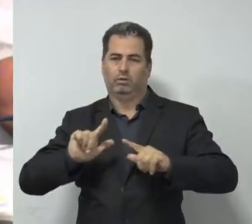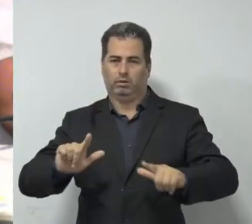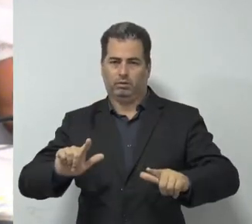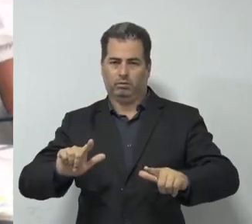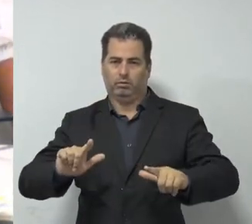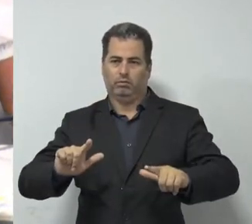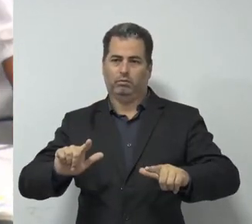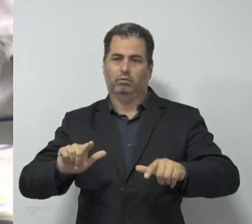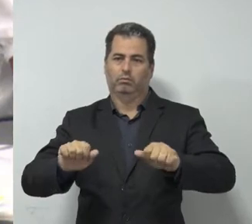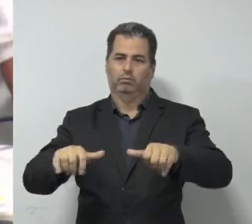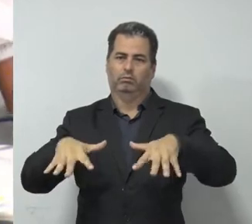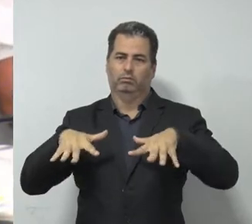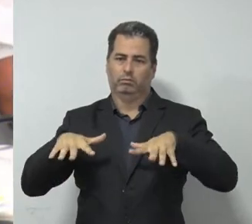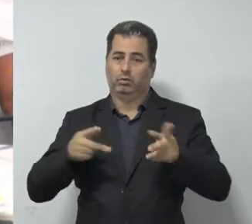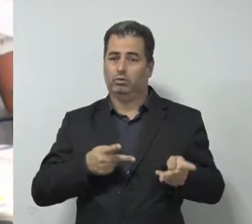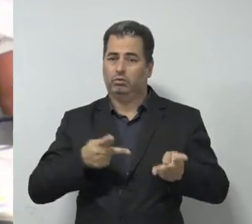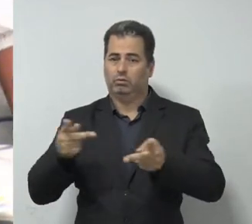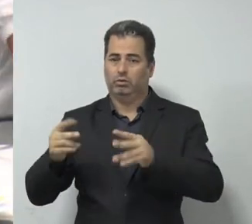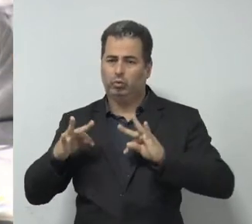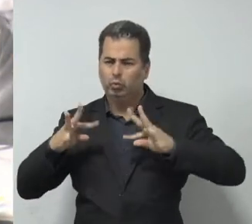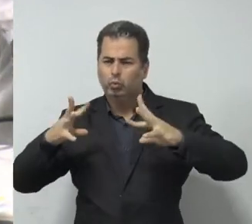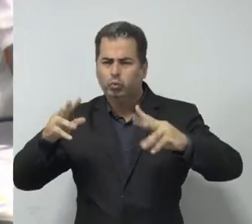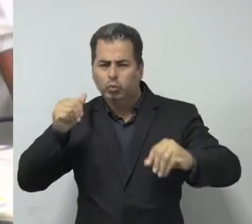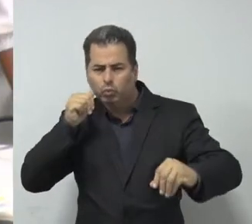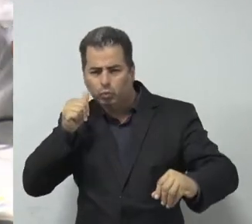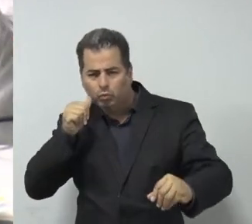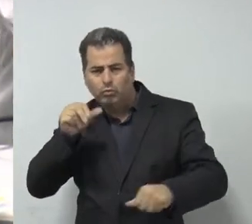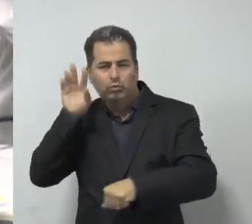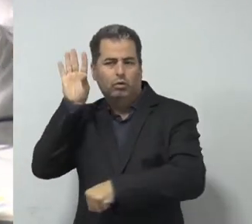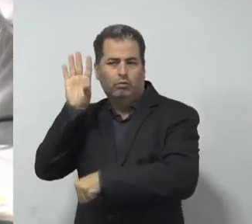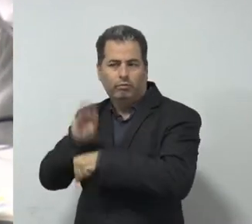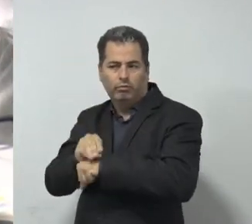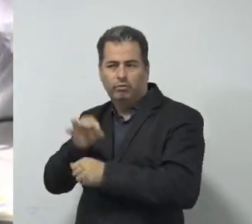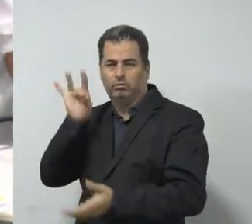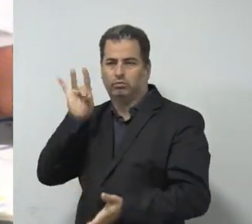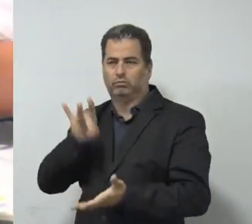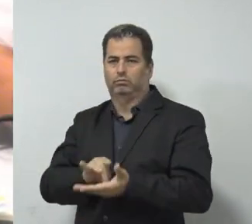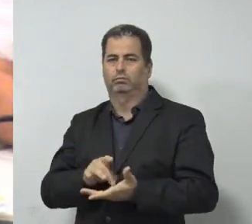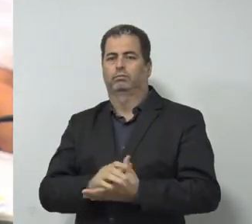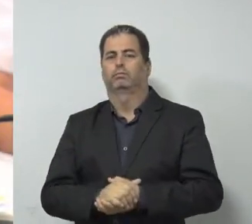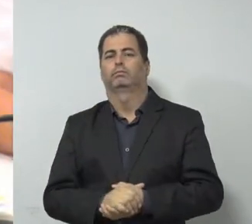E convido todos vocês para a gente fazer uma foto oficial aqui na frente.